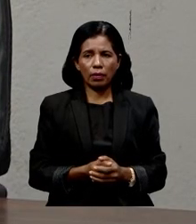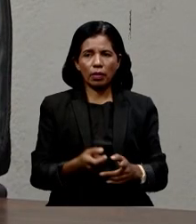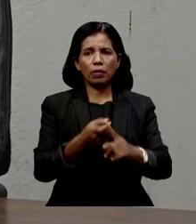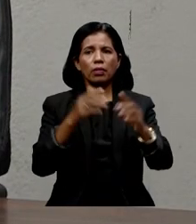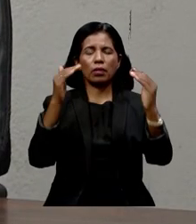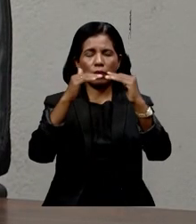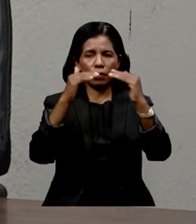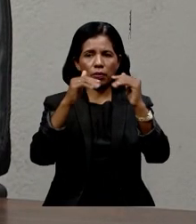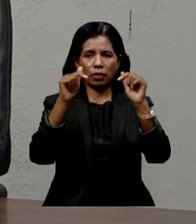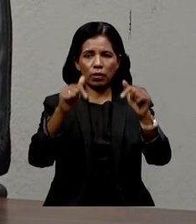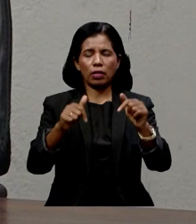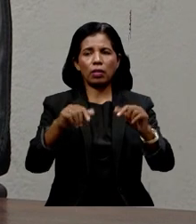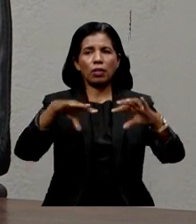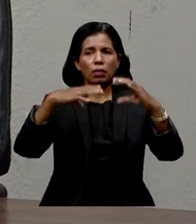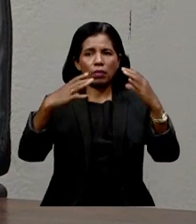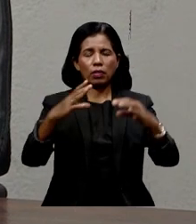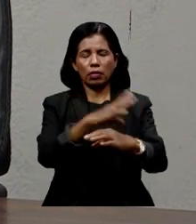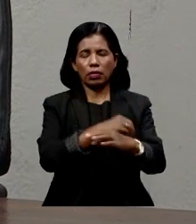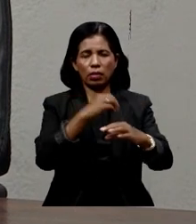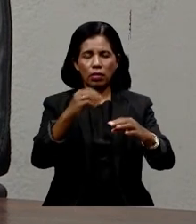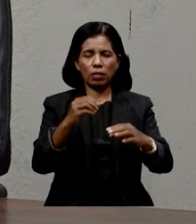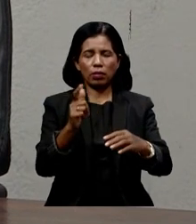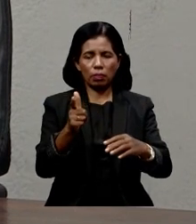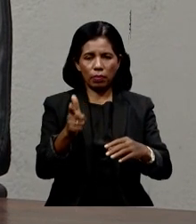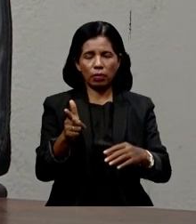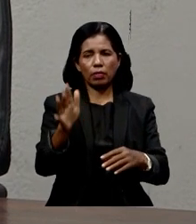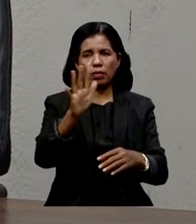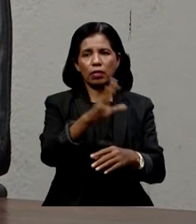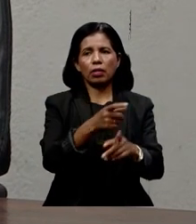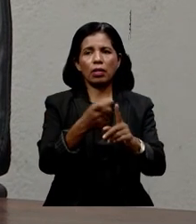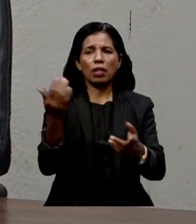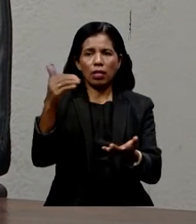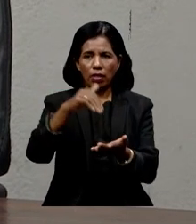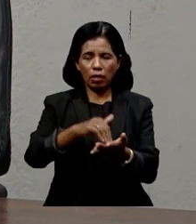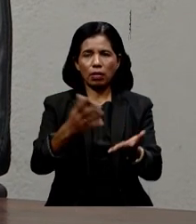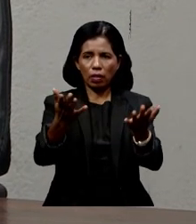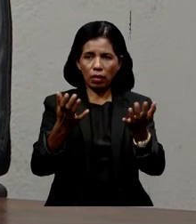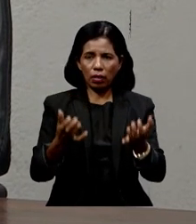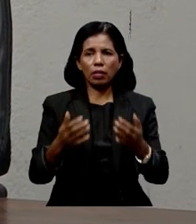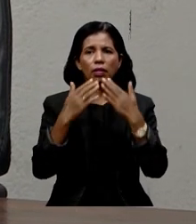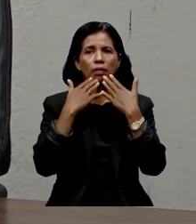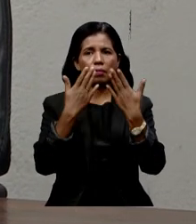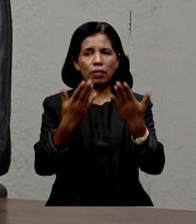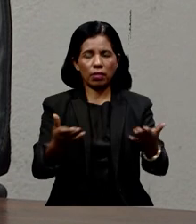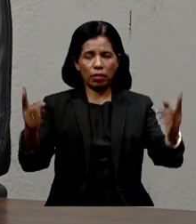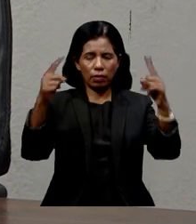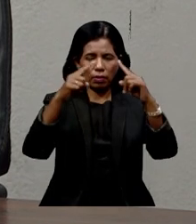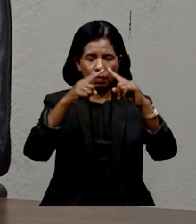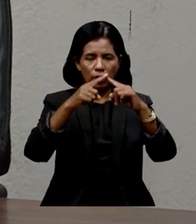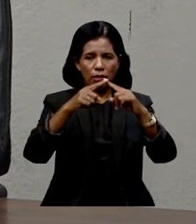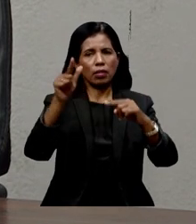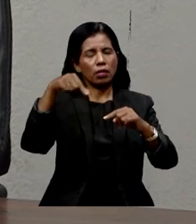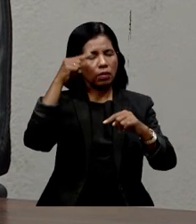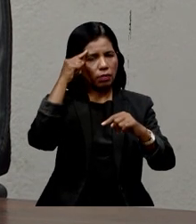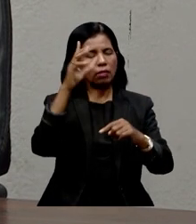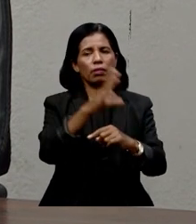Conferência da imprensa, né? Comitê Orientador 25, dali da Tana Cara agradece ao